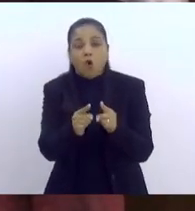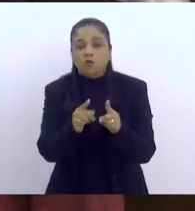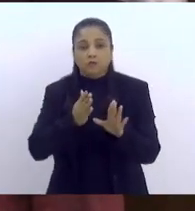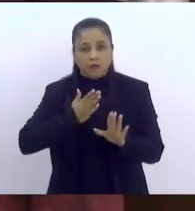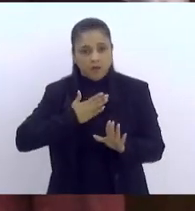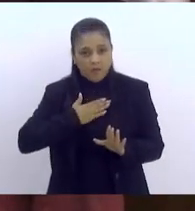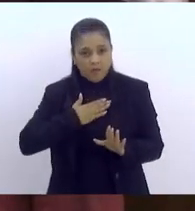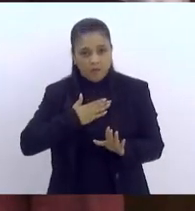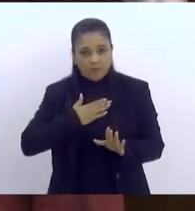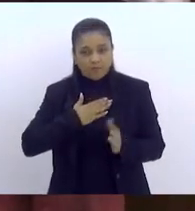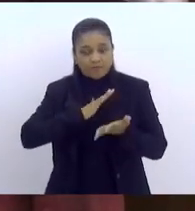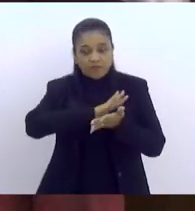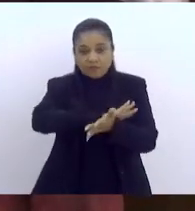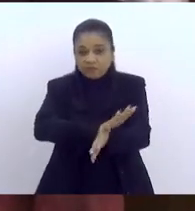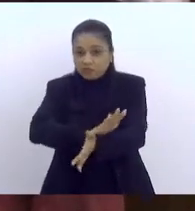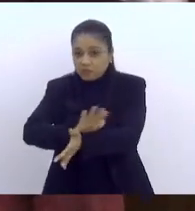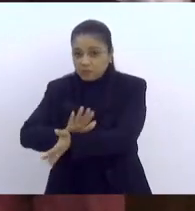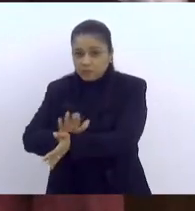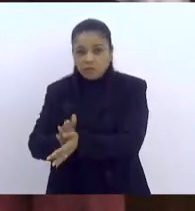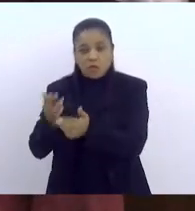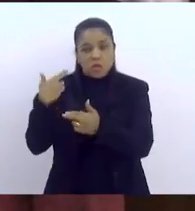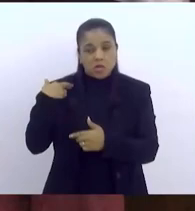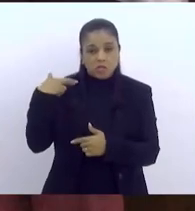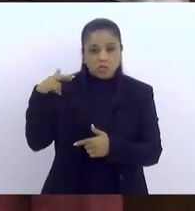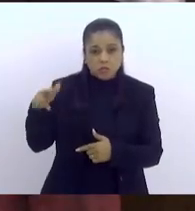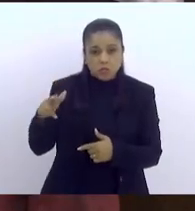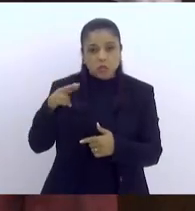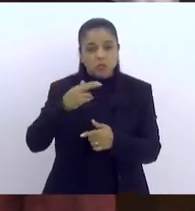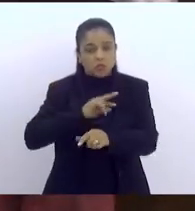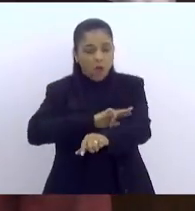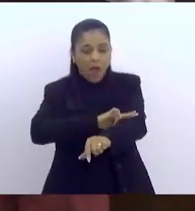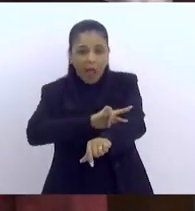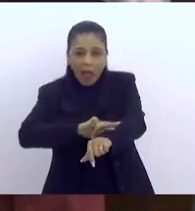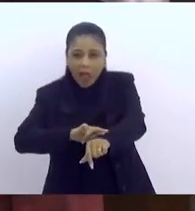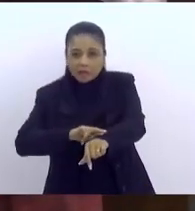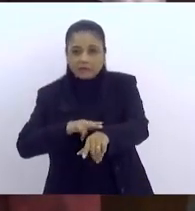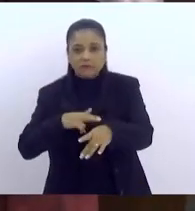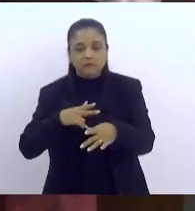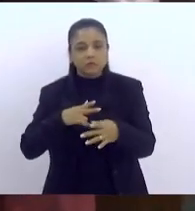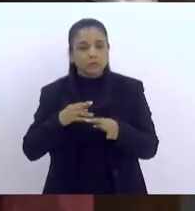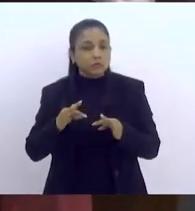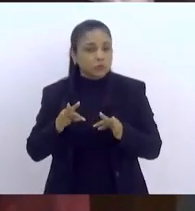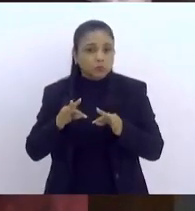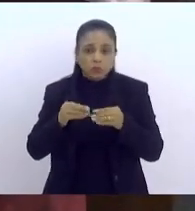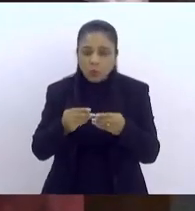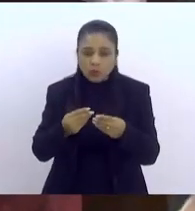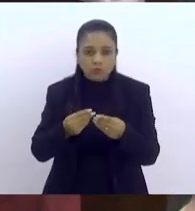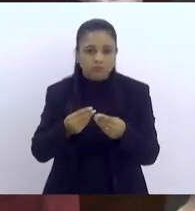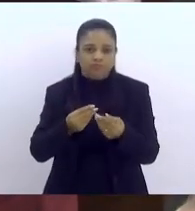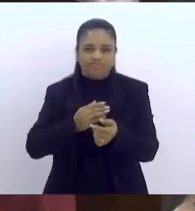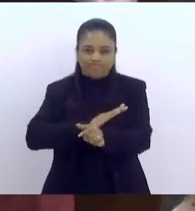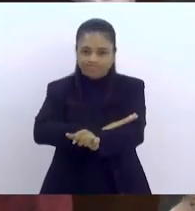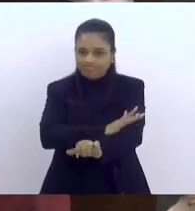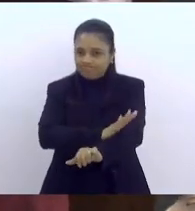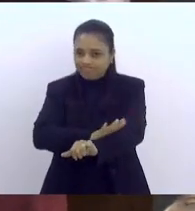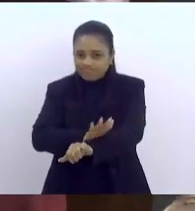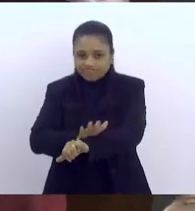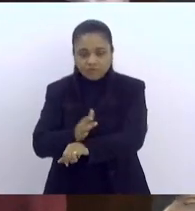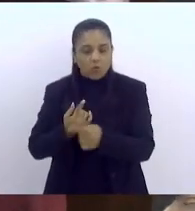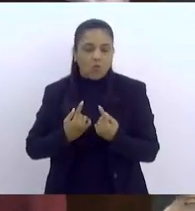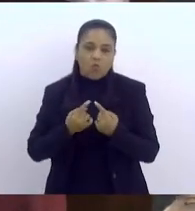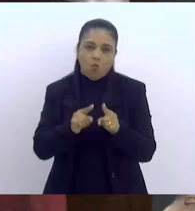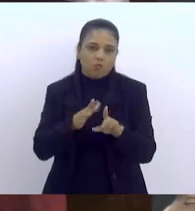e ato de discriminação, seja religioso, seja pela cor, pela qualquer discriminação. E esse ato ficou muito